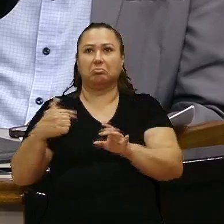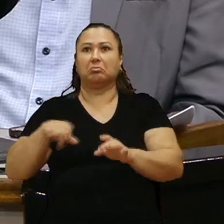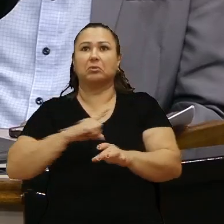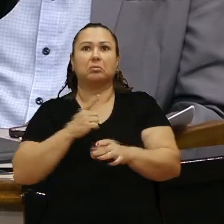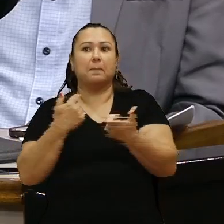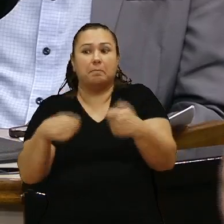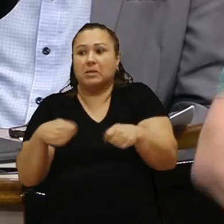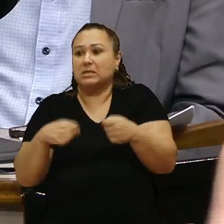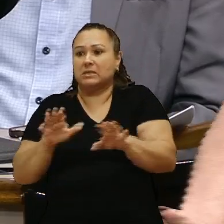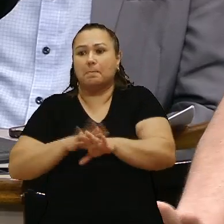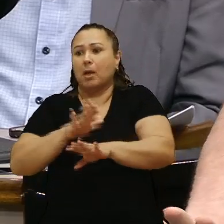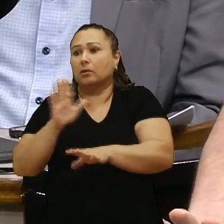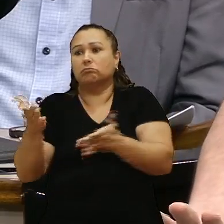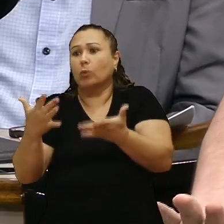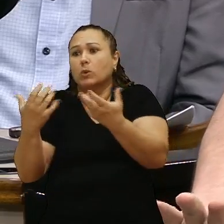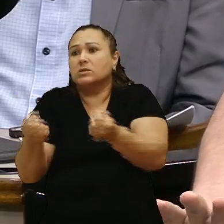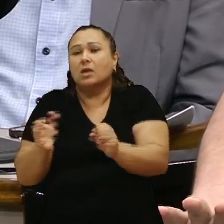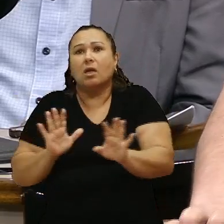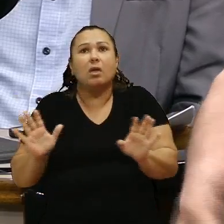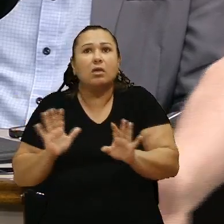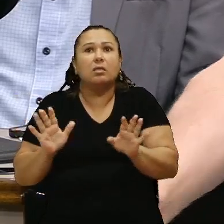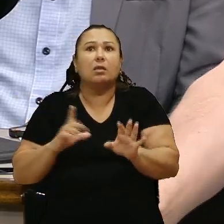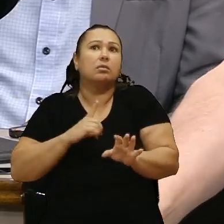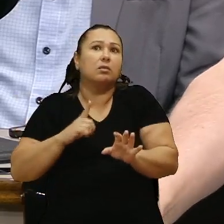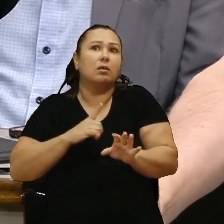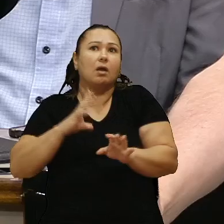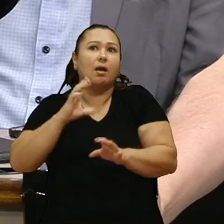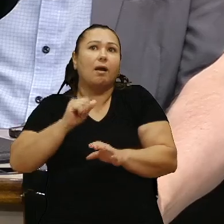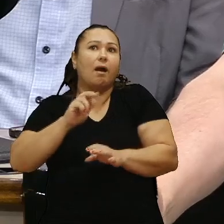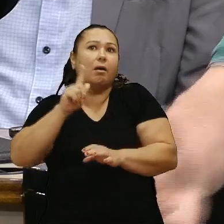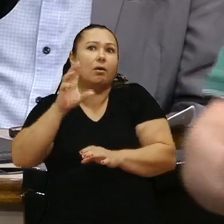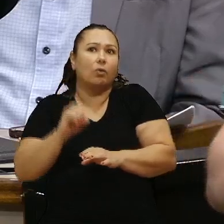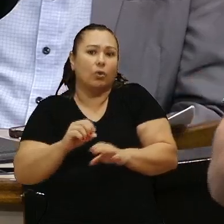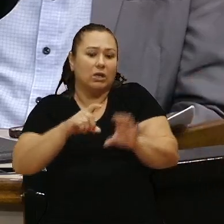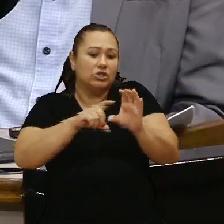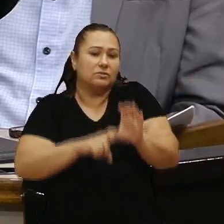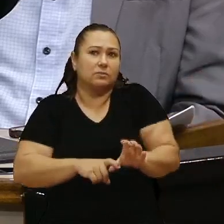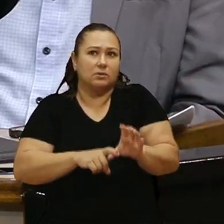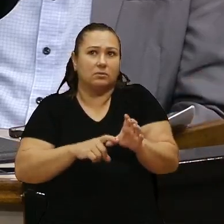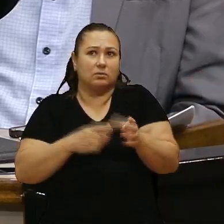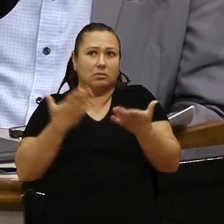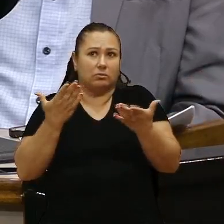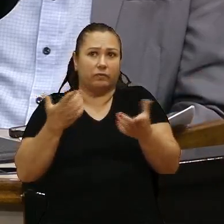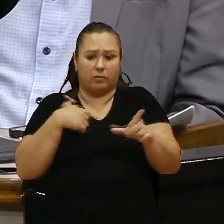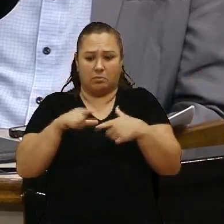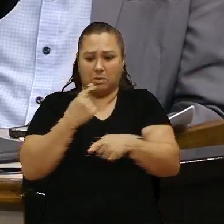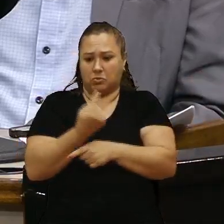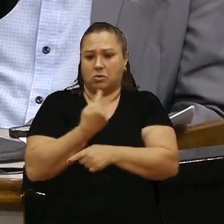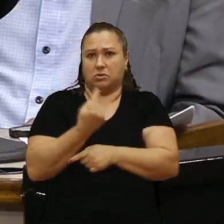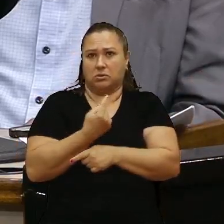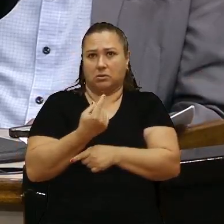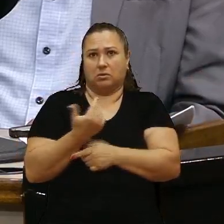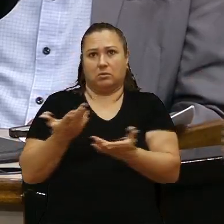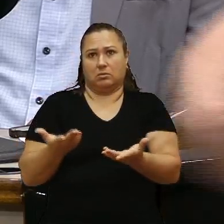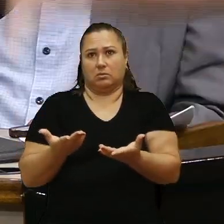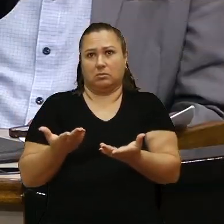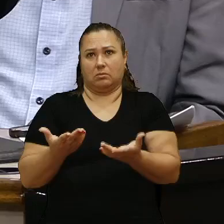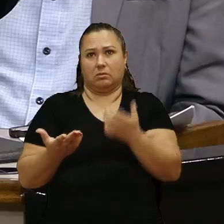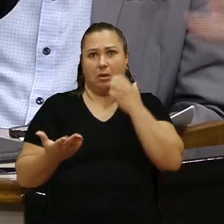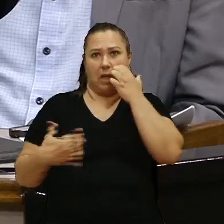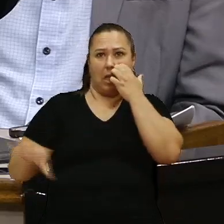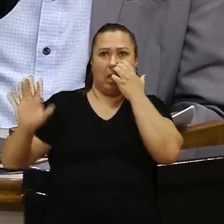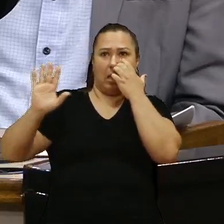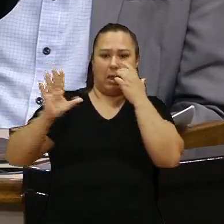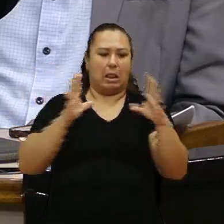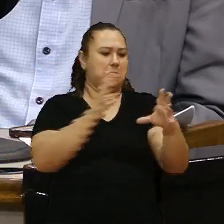tem necessidade de mais gente não aceitar, então, ter esse cargo e essa despesa. Porque quem acha, não, vou trabalhar sozinho porque eu tenho nojo de trabalhar com gente, eu prefiro lidar